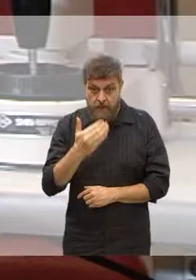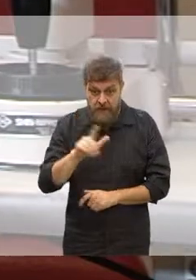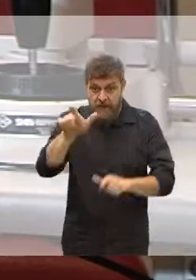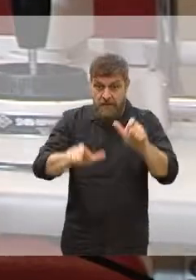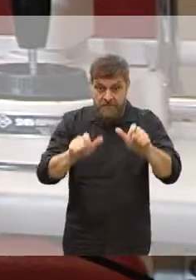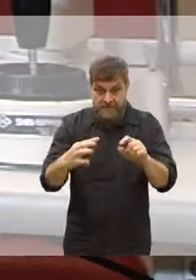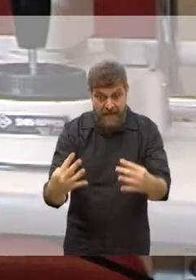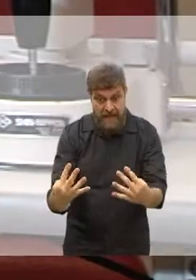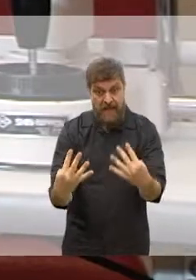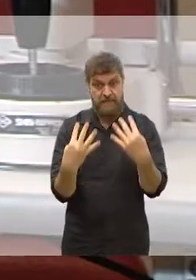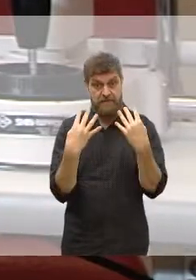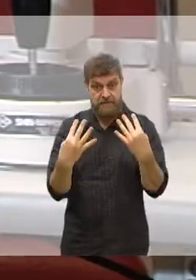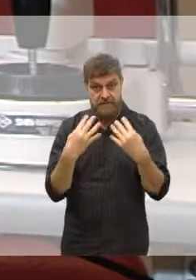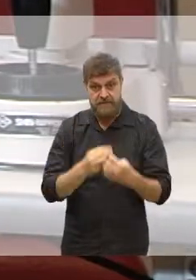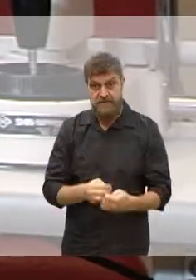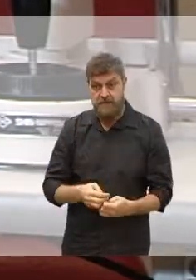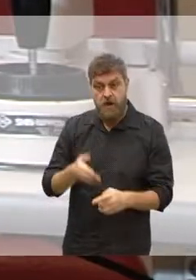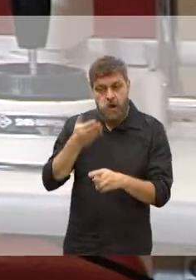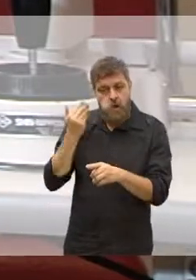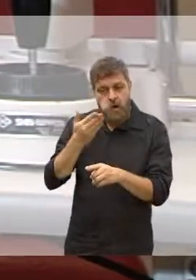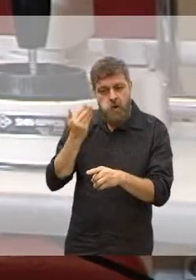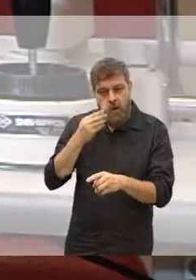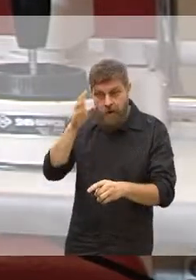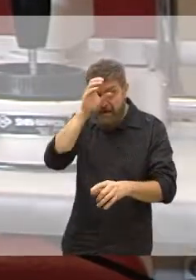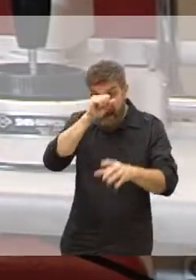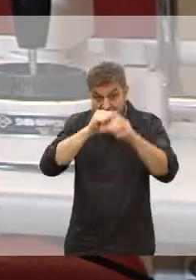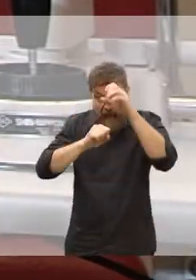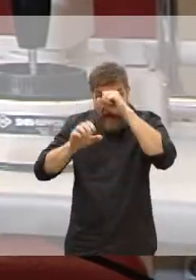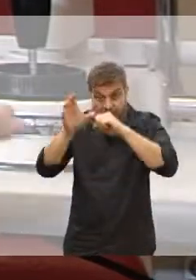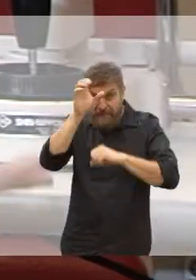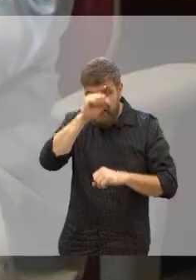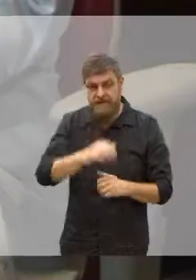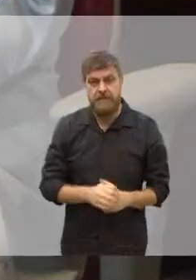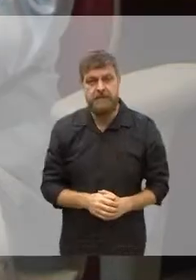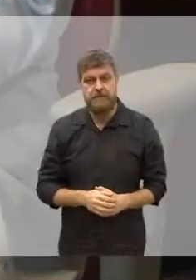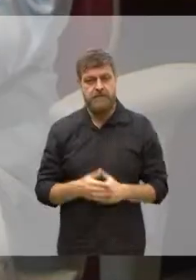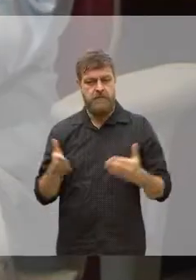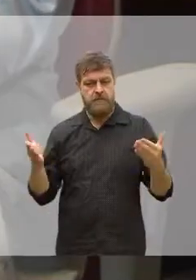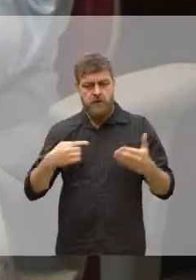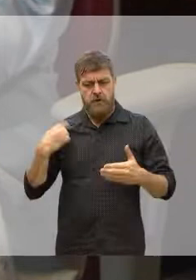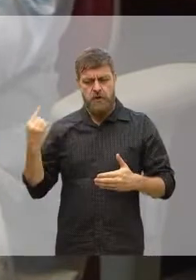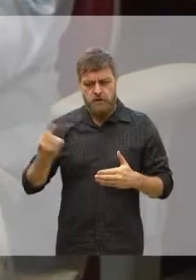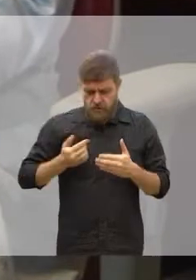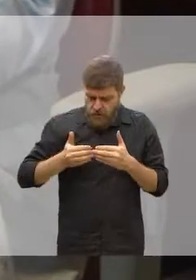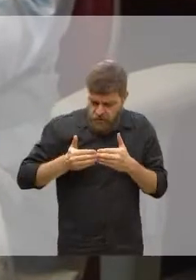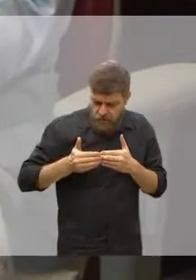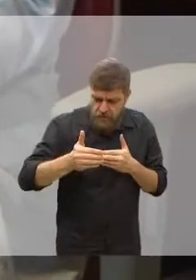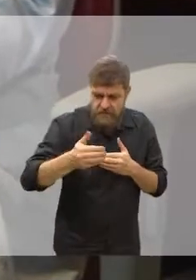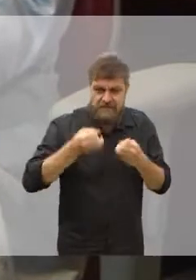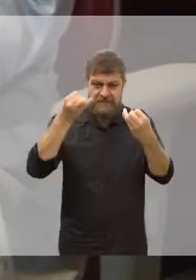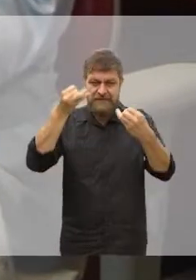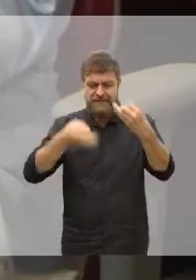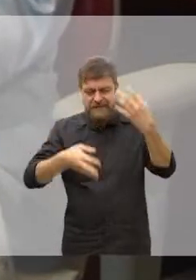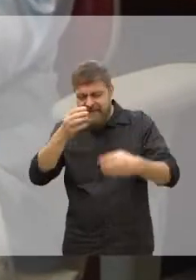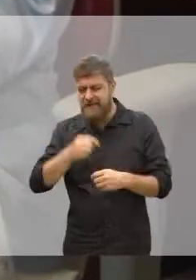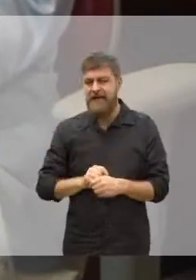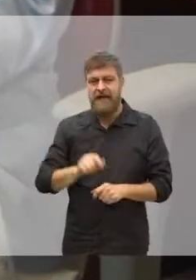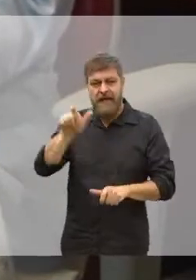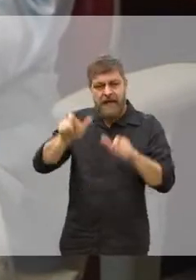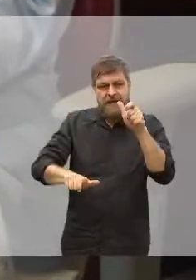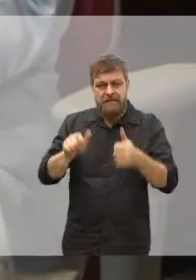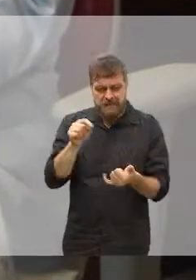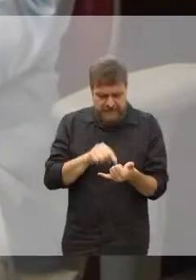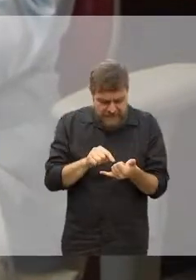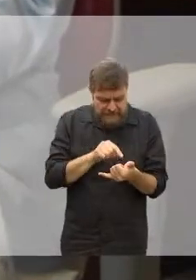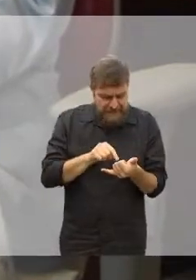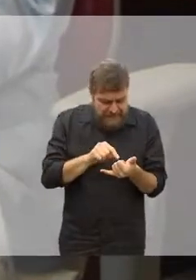ficar conosco para aprender um pouquinho mais. Hoje, já falamos no início do programa sobre como as pessoas usam os celulares,